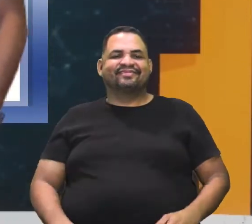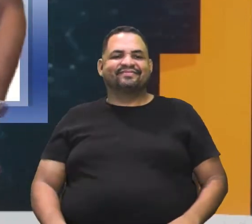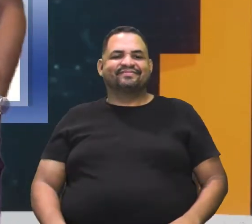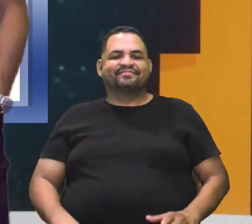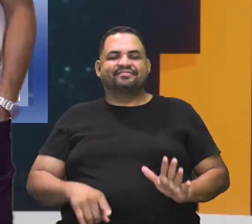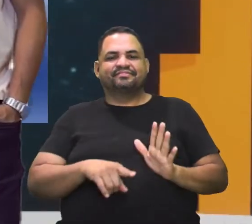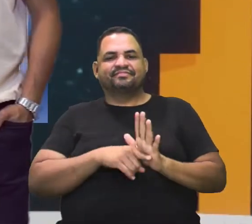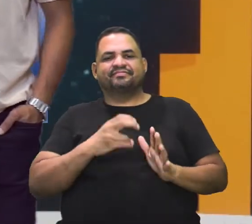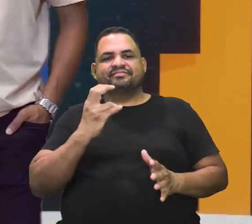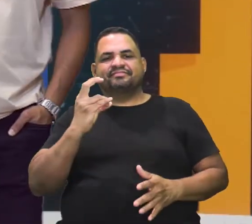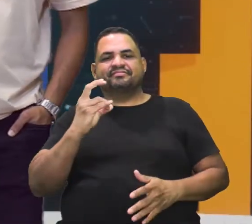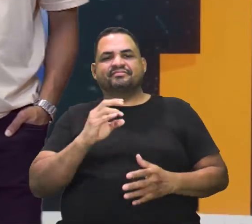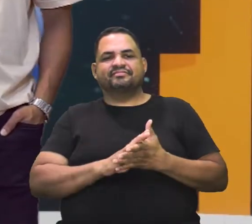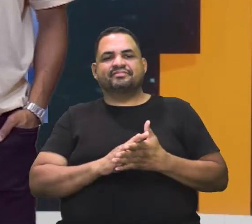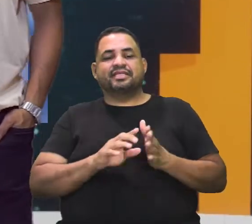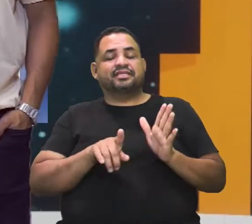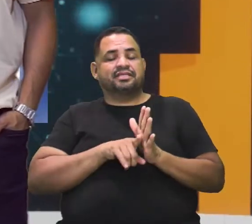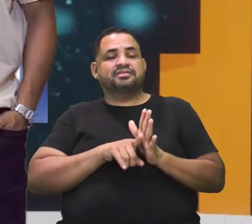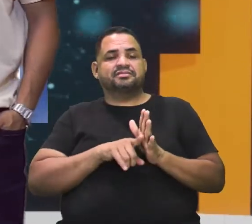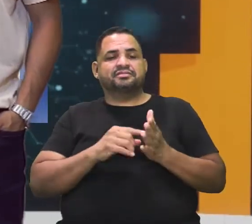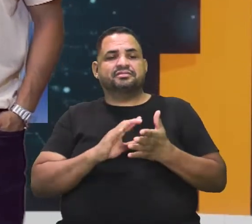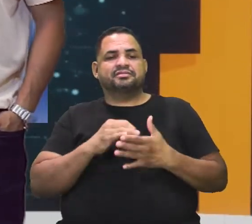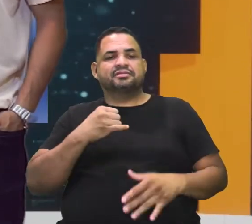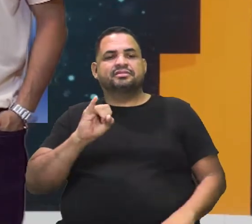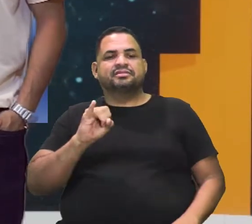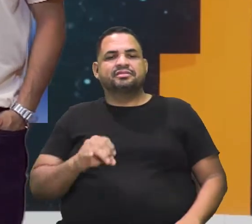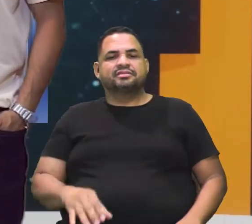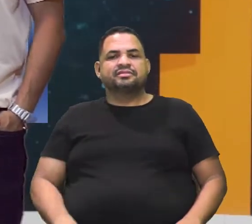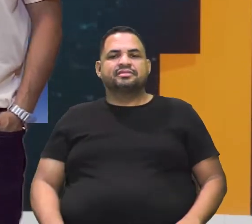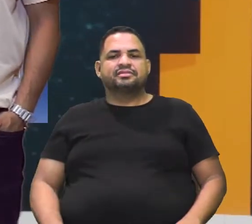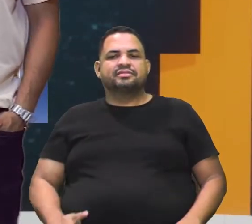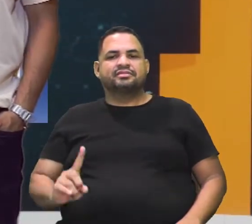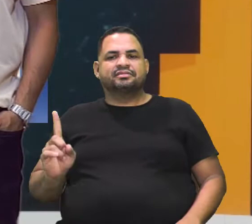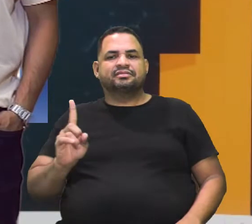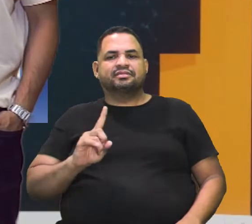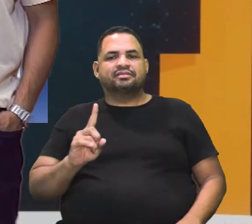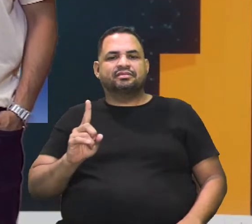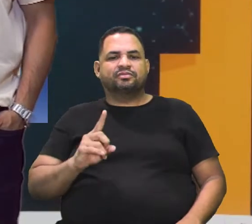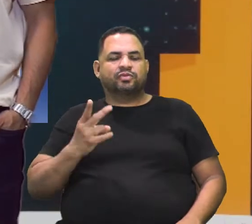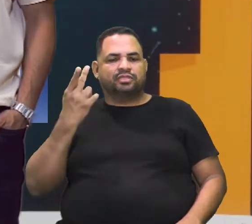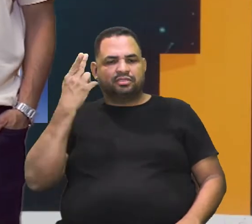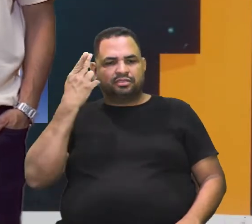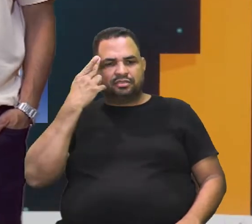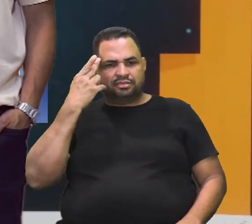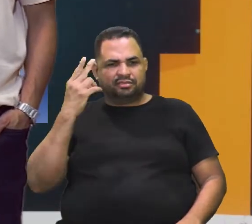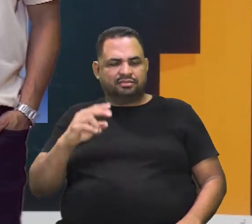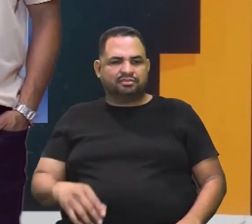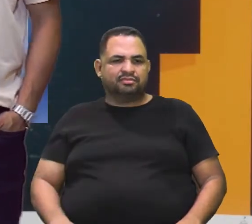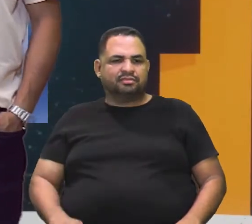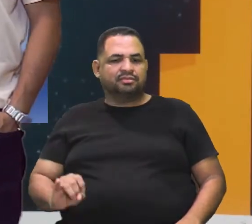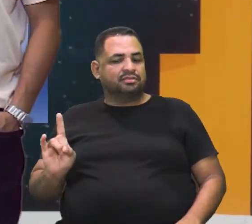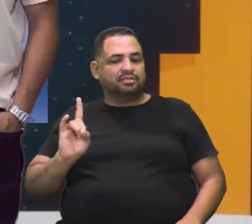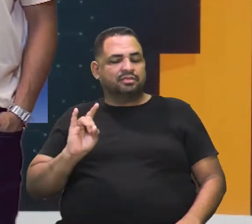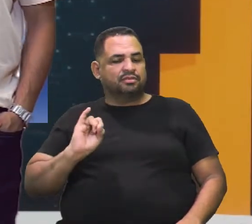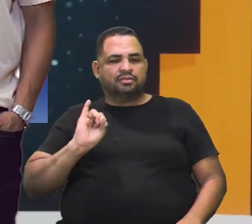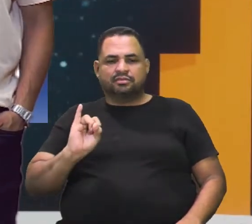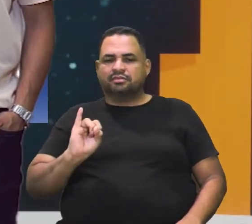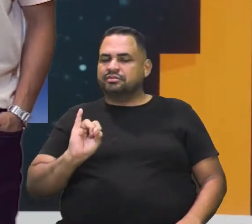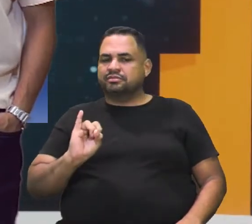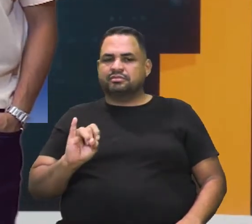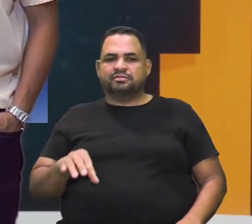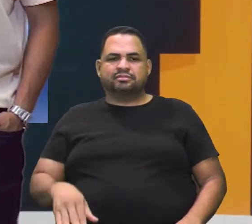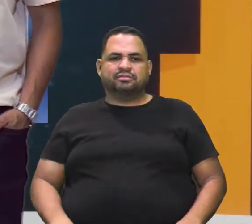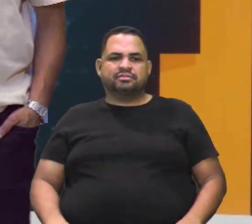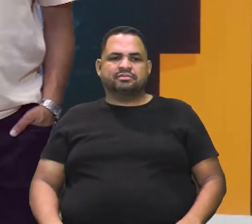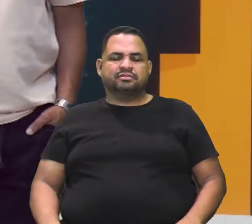aí, menos 5 é um número negativo. Se é negativo... Ele não é natural. Não é natural. E não é irracional, porque irracional